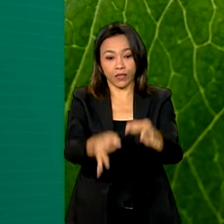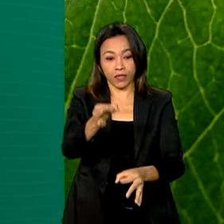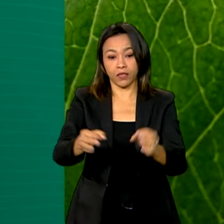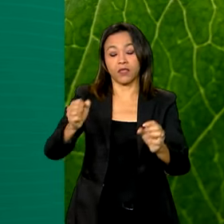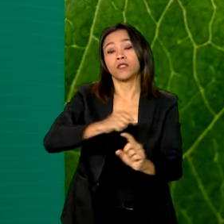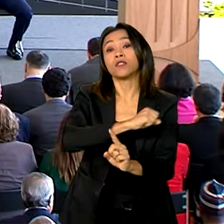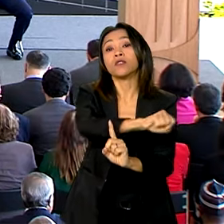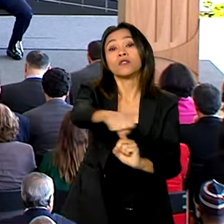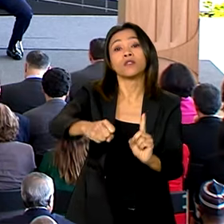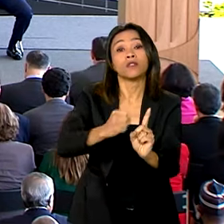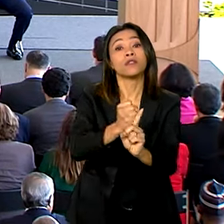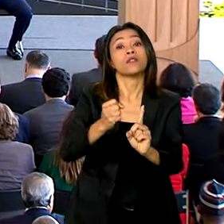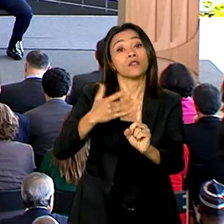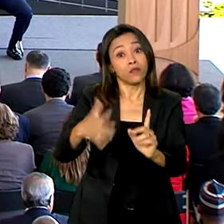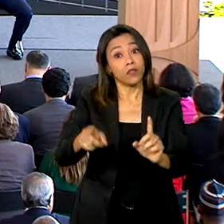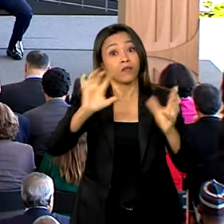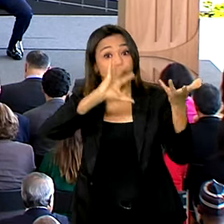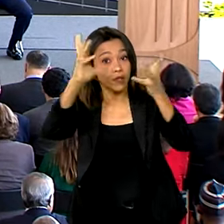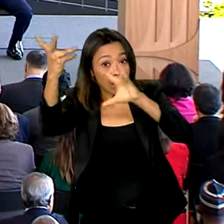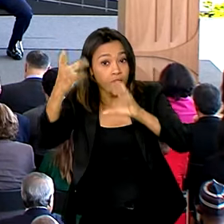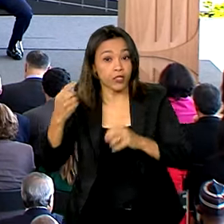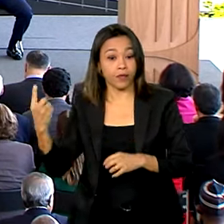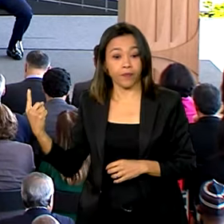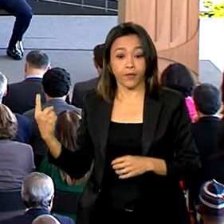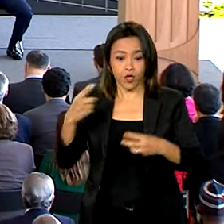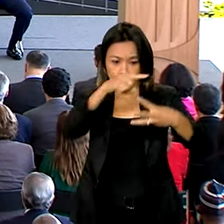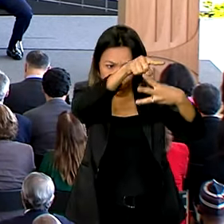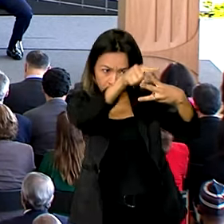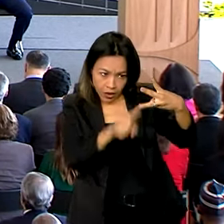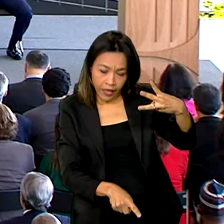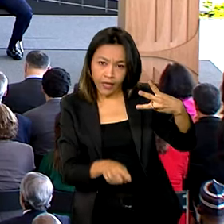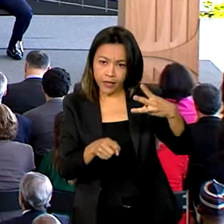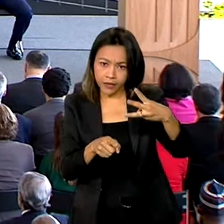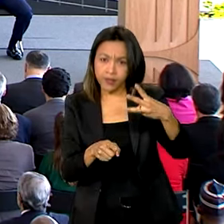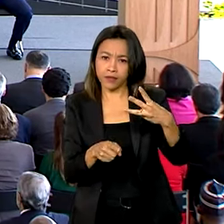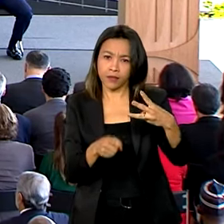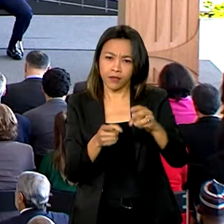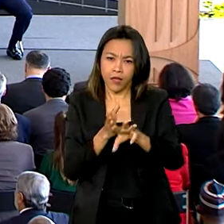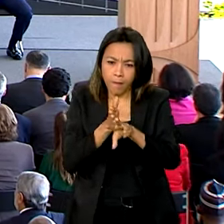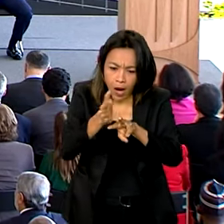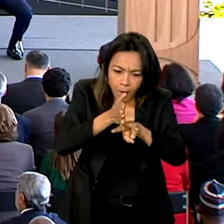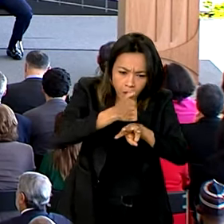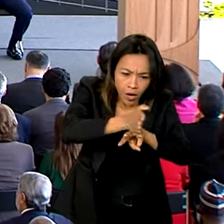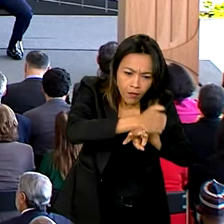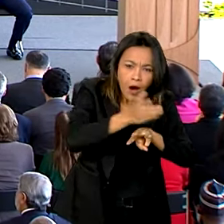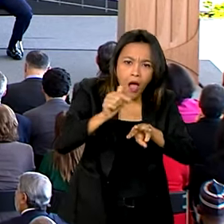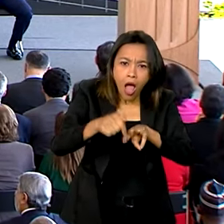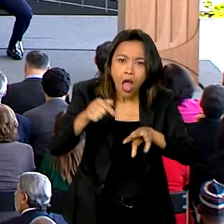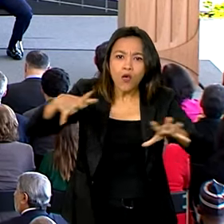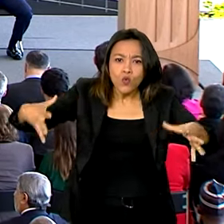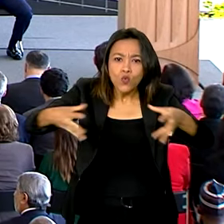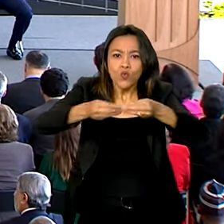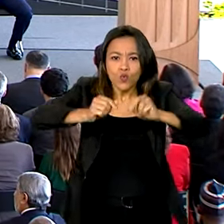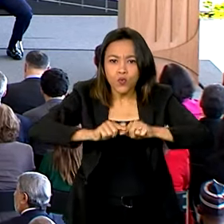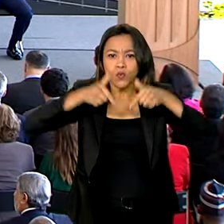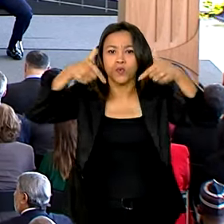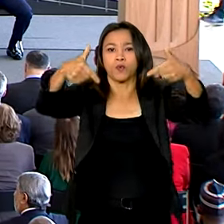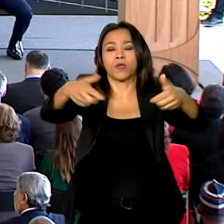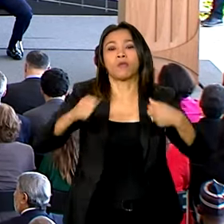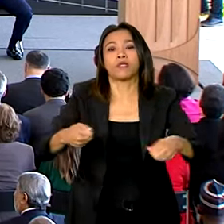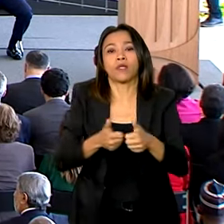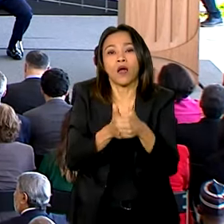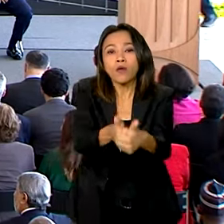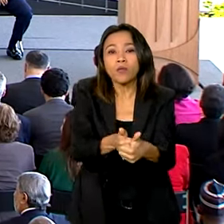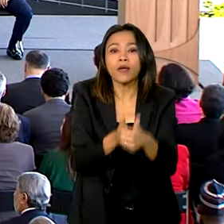e climática. Os três eixos juntos formam a espinha dorsal de implementação e acompanhamento